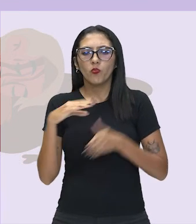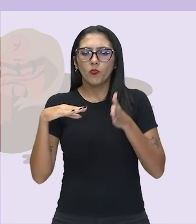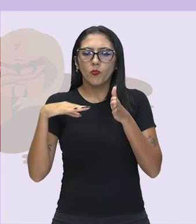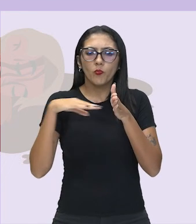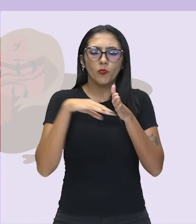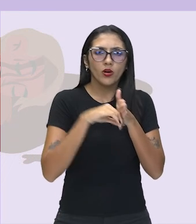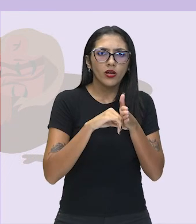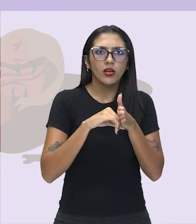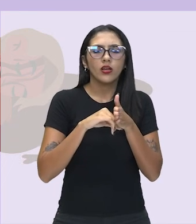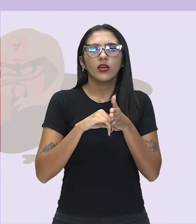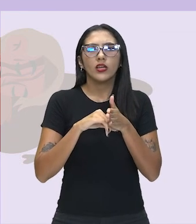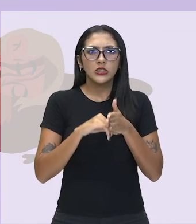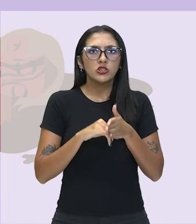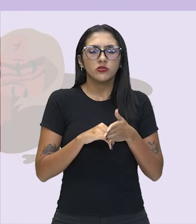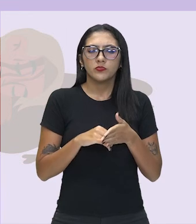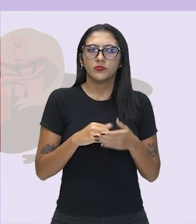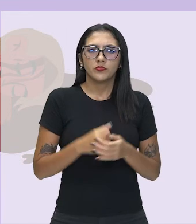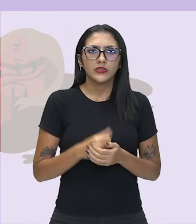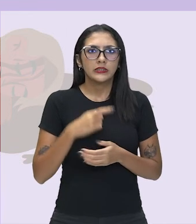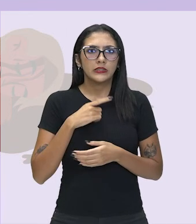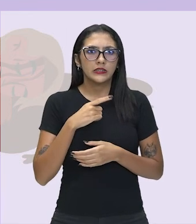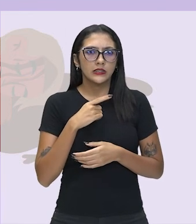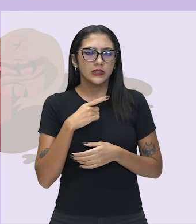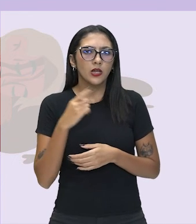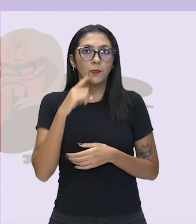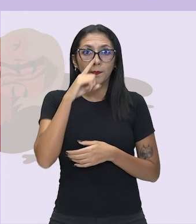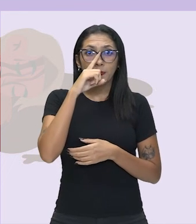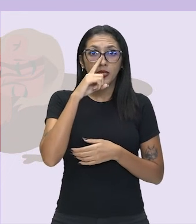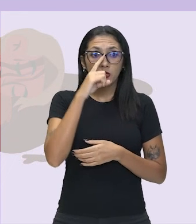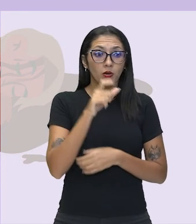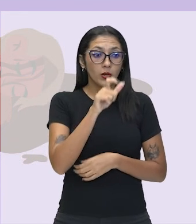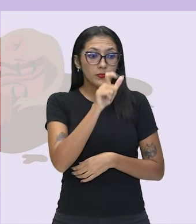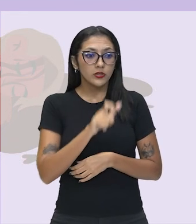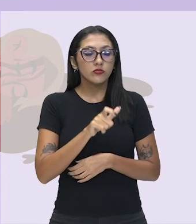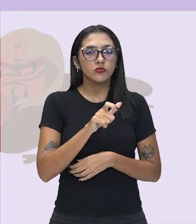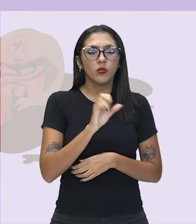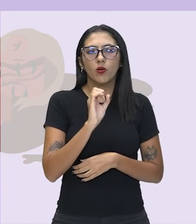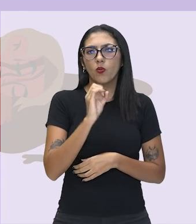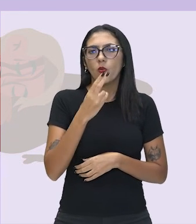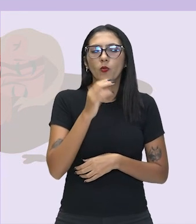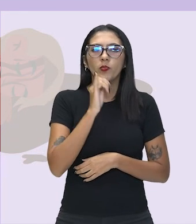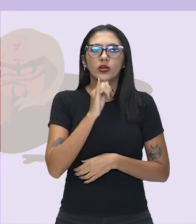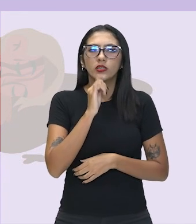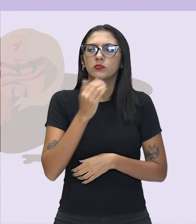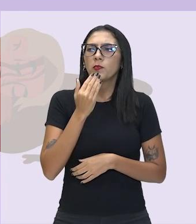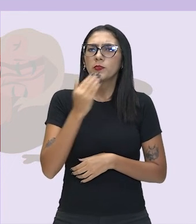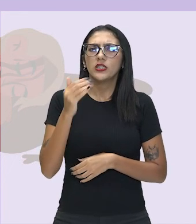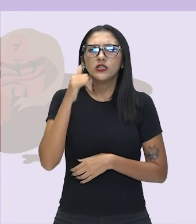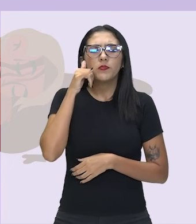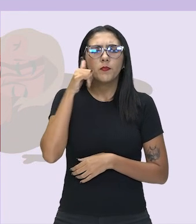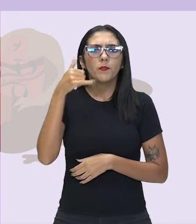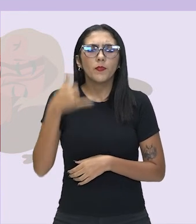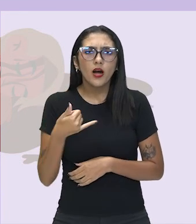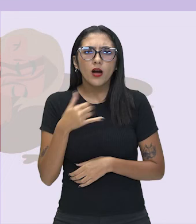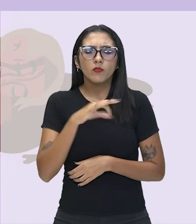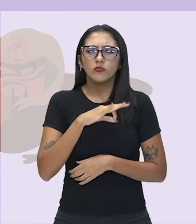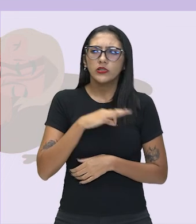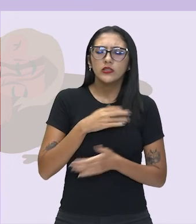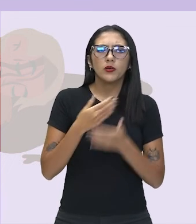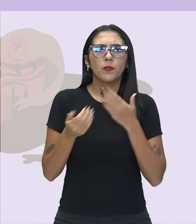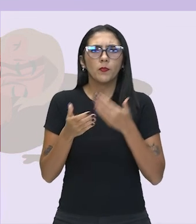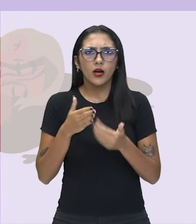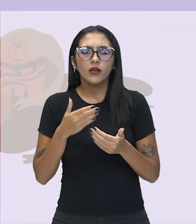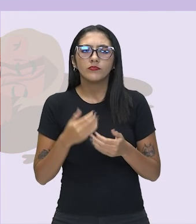em grave e eminente perigo ou não pedir, nesses casos, o socorro de autoridade pública, você pode sofrer